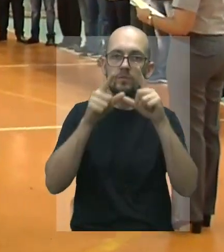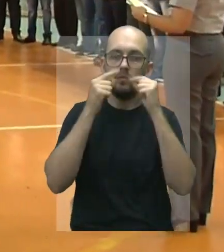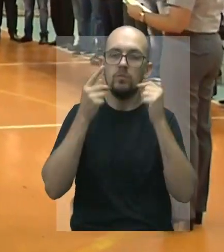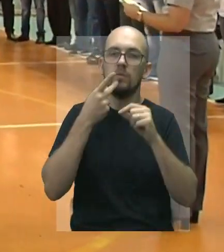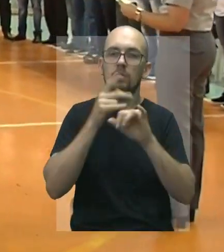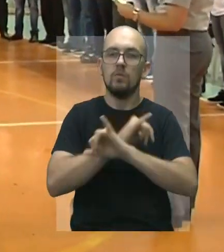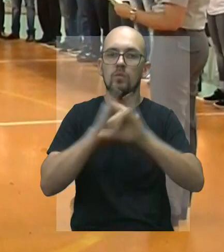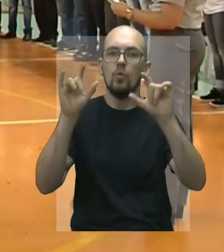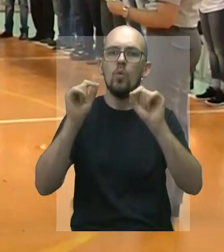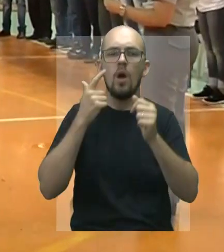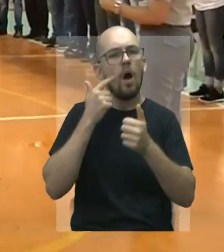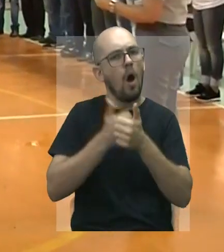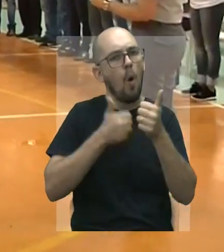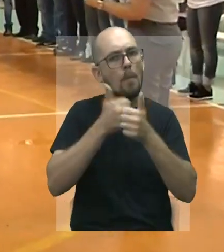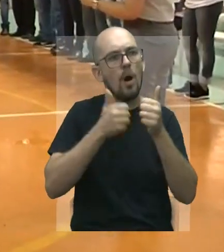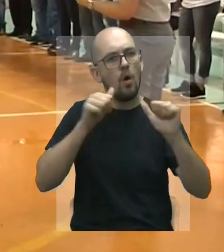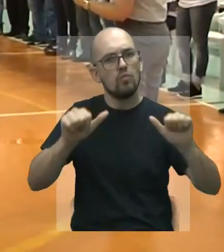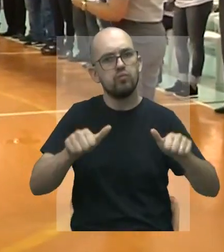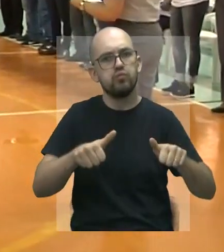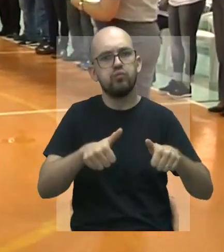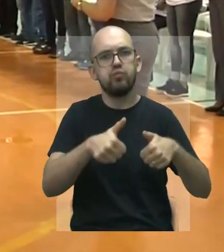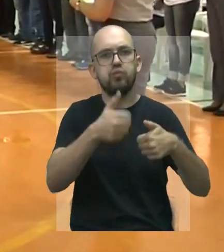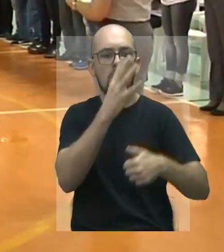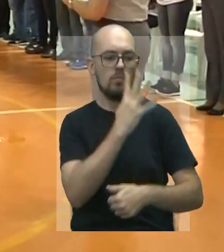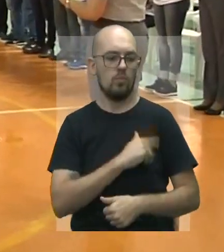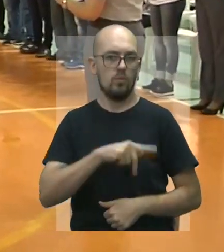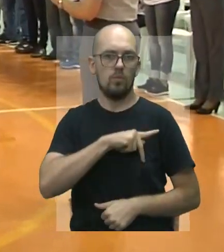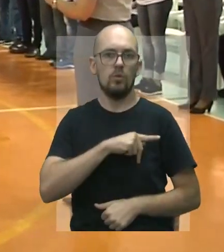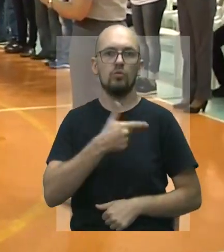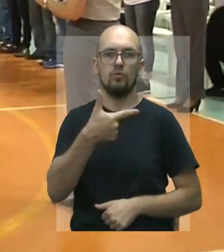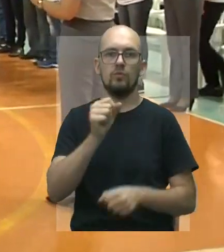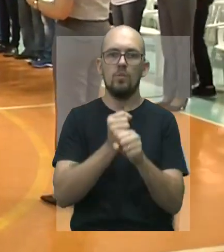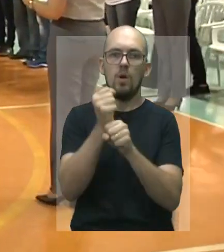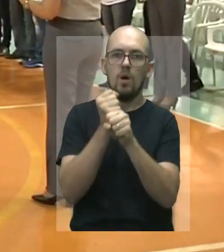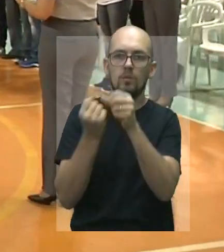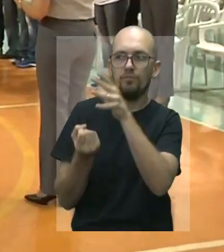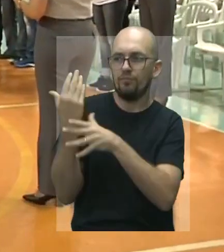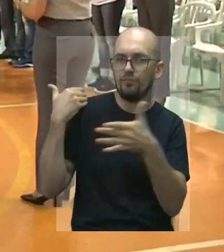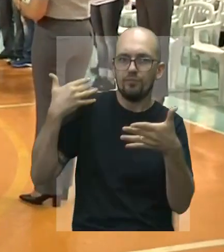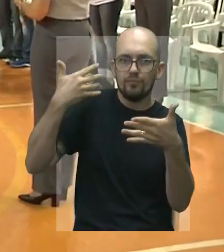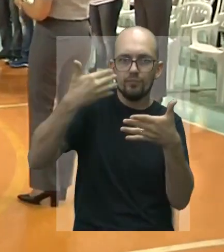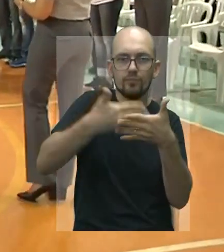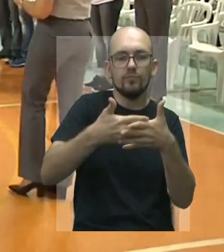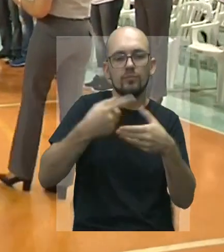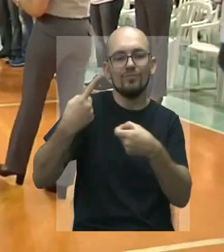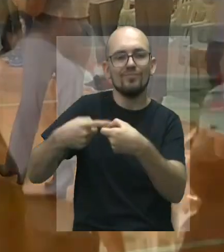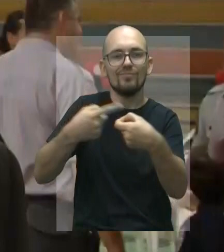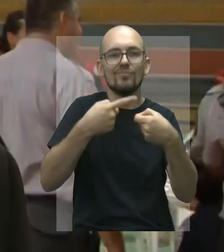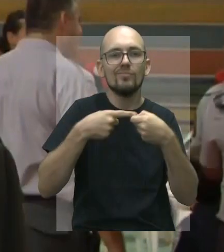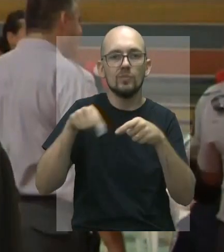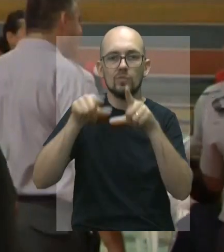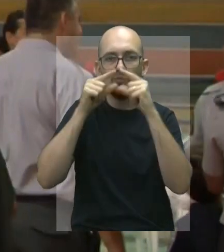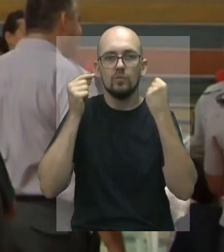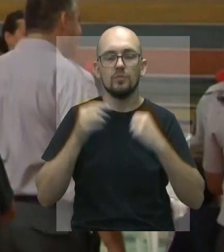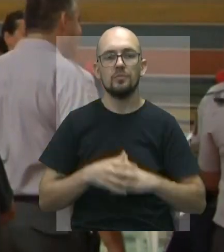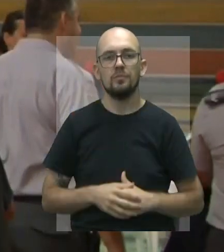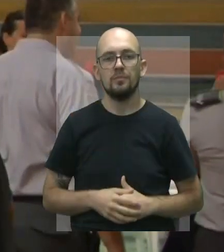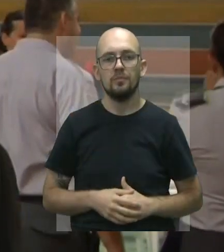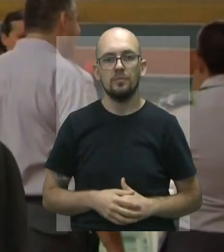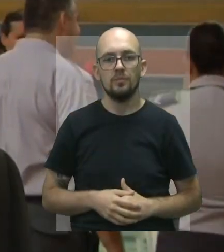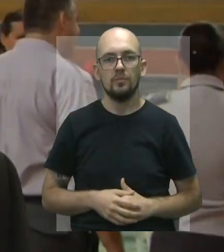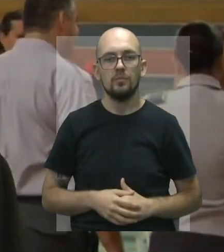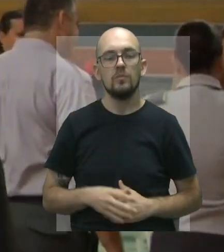que acompanhou a evolução do PROERJ nesses 20 anos de existência do programa na região de Jaú. Em nome do